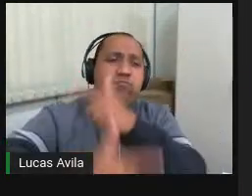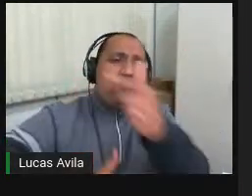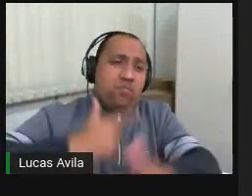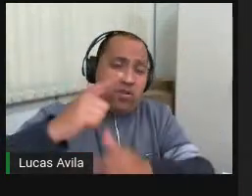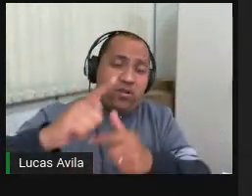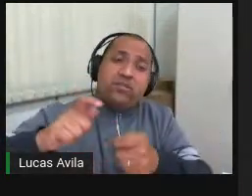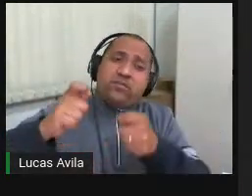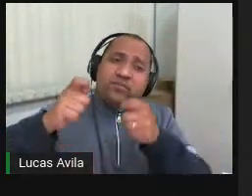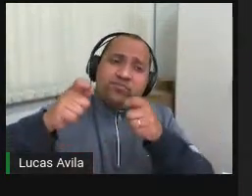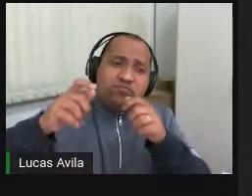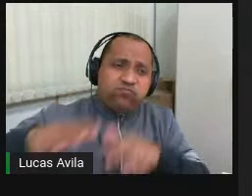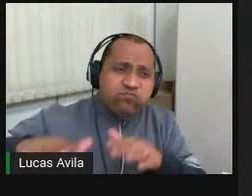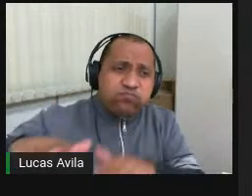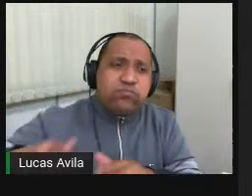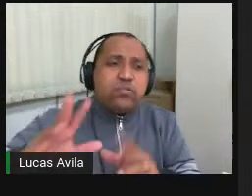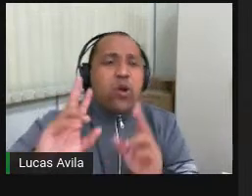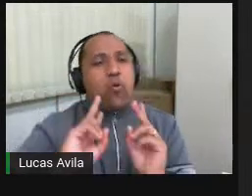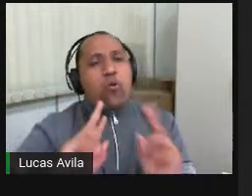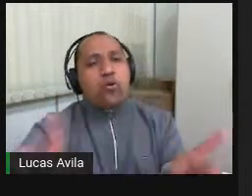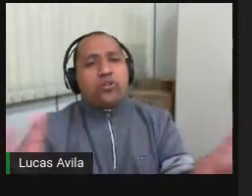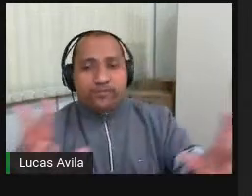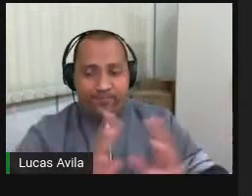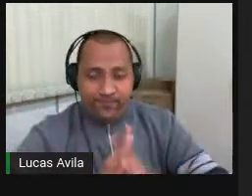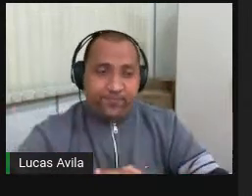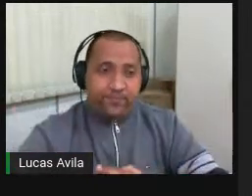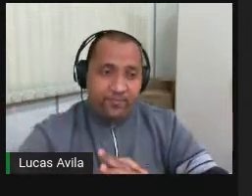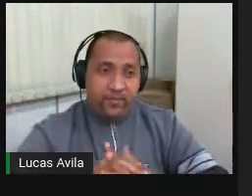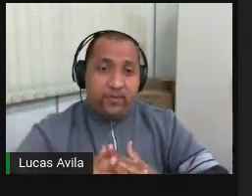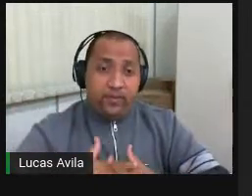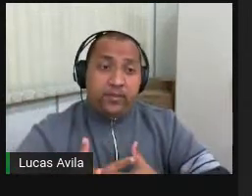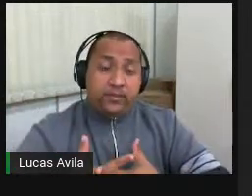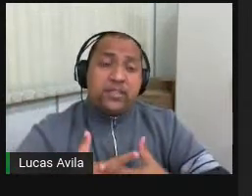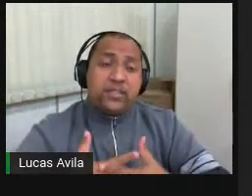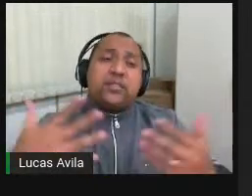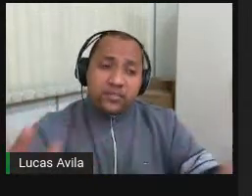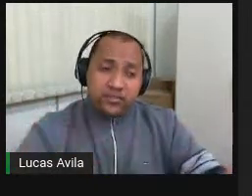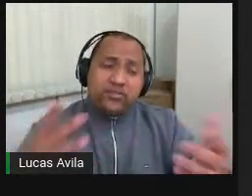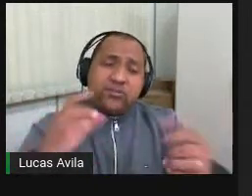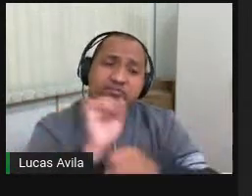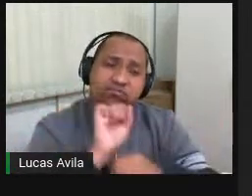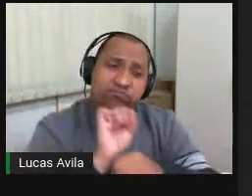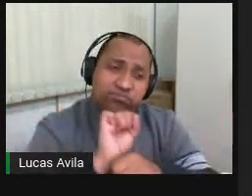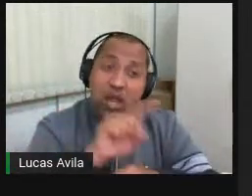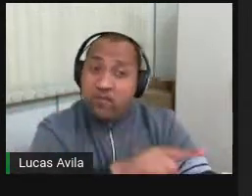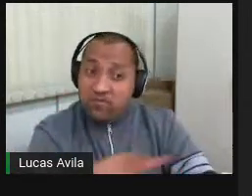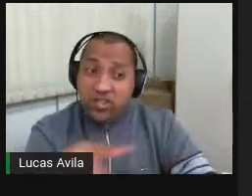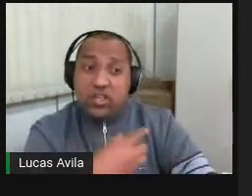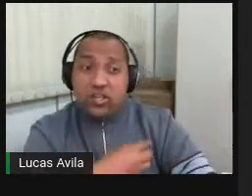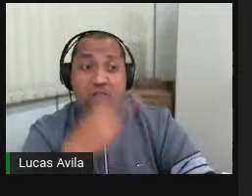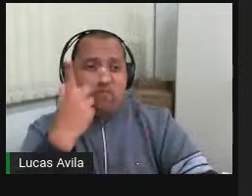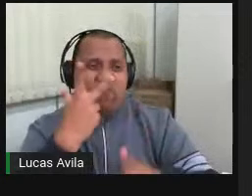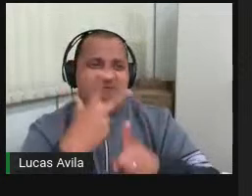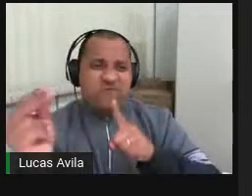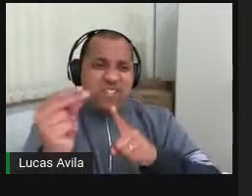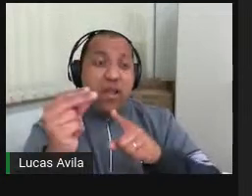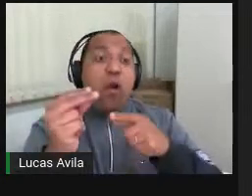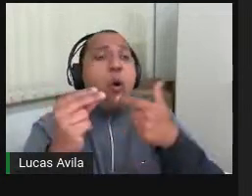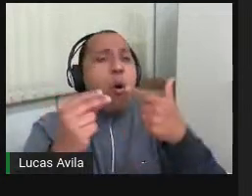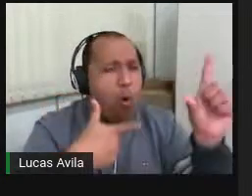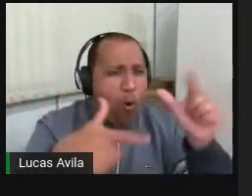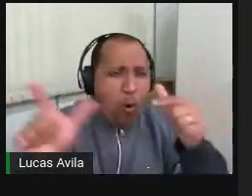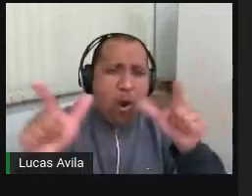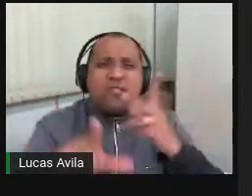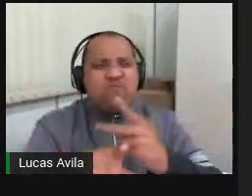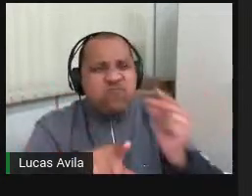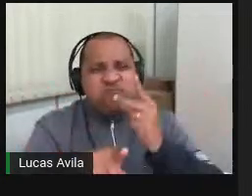aqui permaneçam. Esperamos que essa vitória seja o início de muitas outras conquistas. A conquista